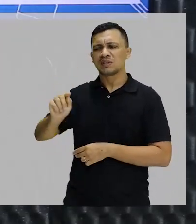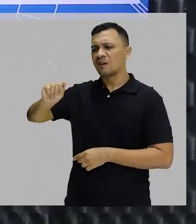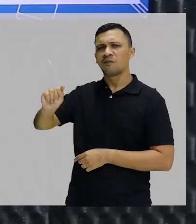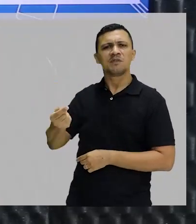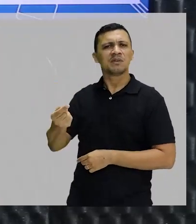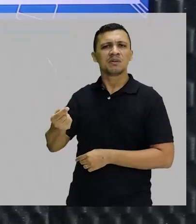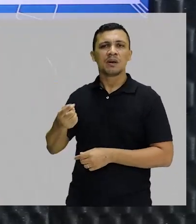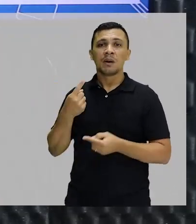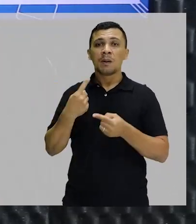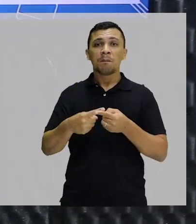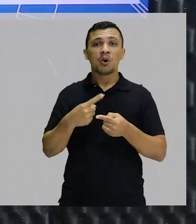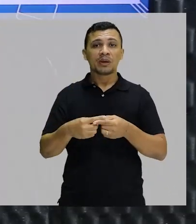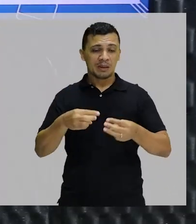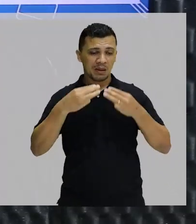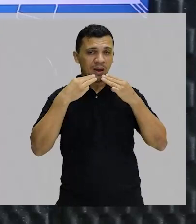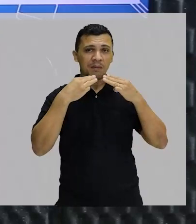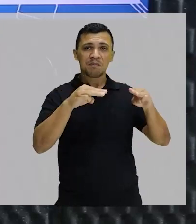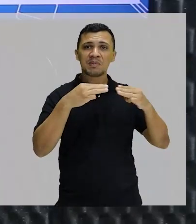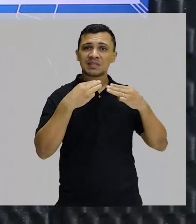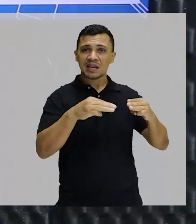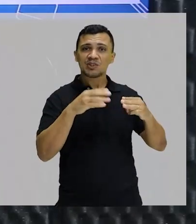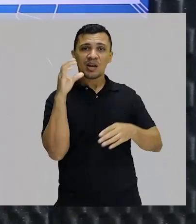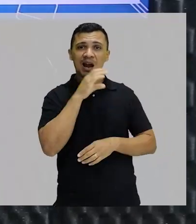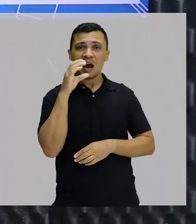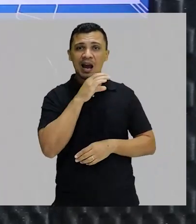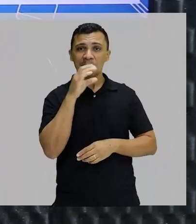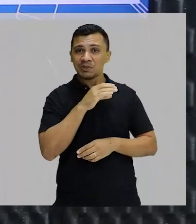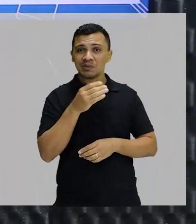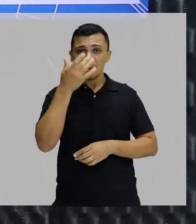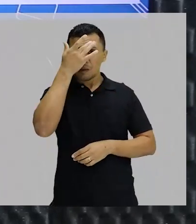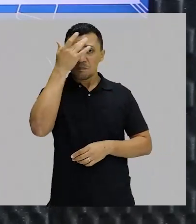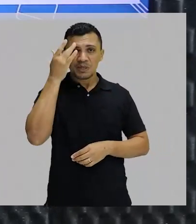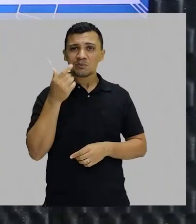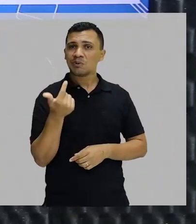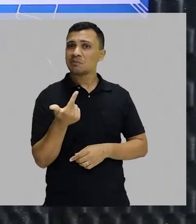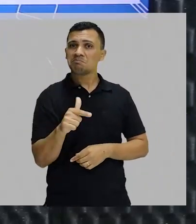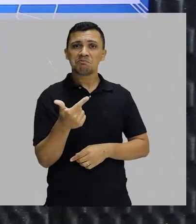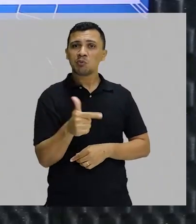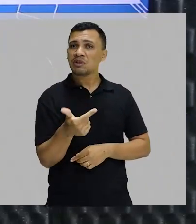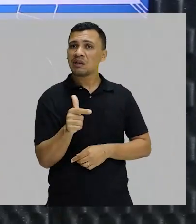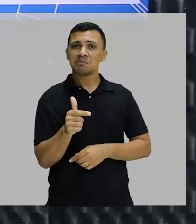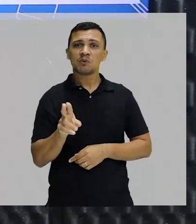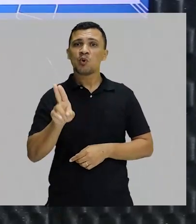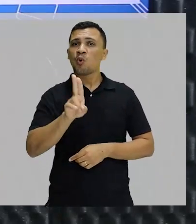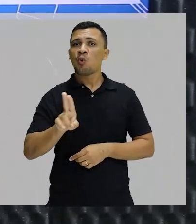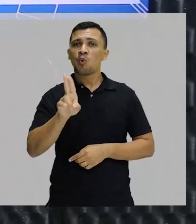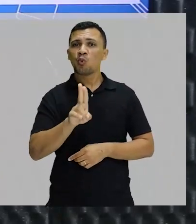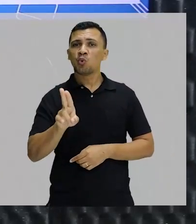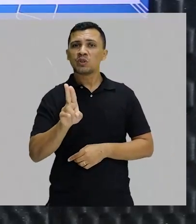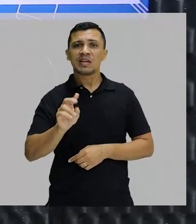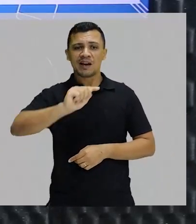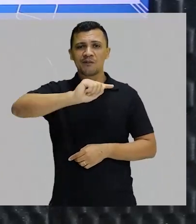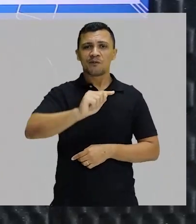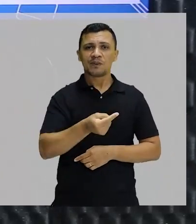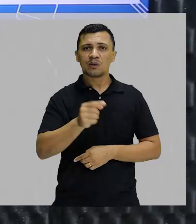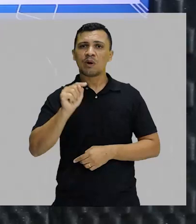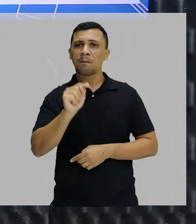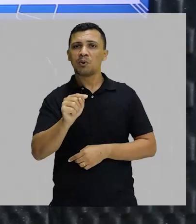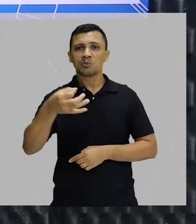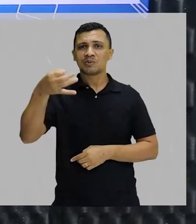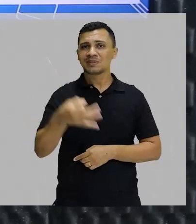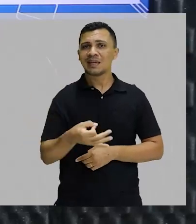nas mensagens de texto, nas mensagens mais rápidas, as pessoas não têm tido cuidado de utilizar a pontuação adequada. Isso